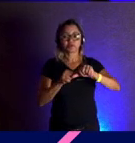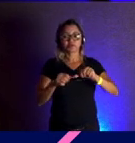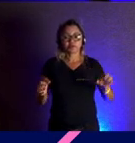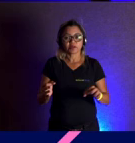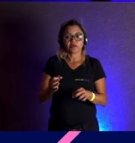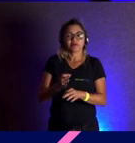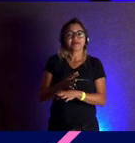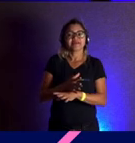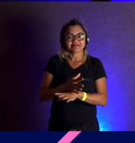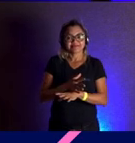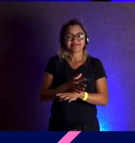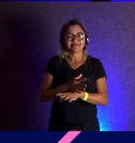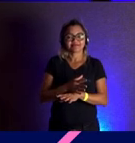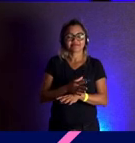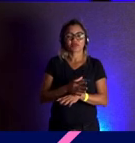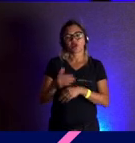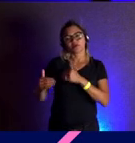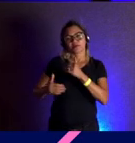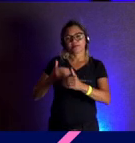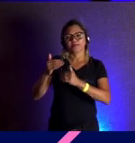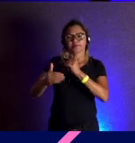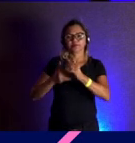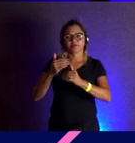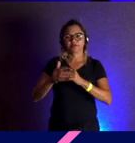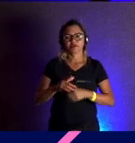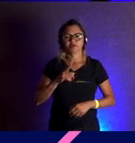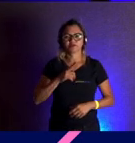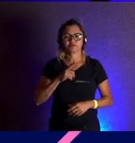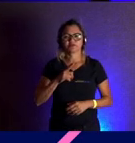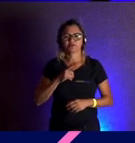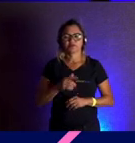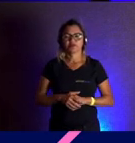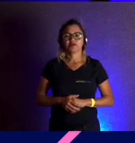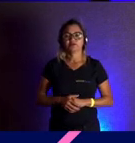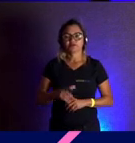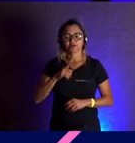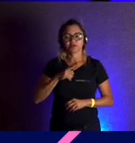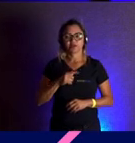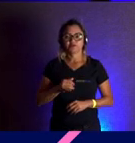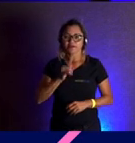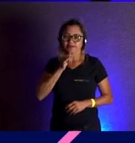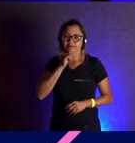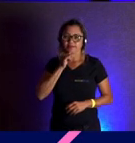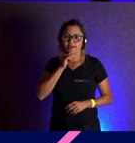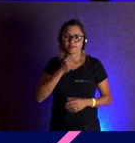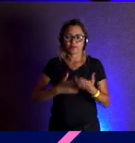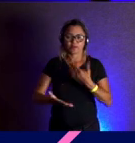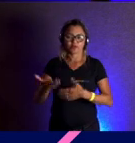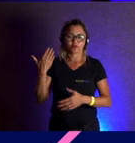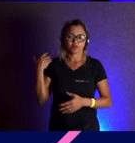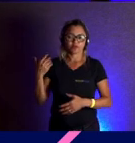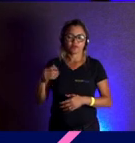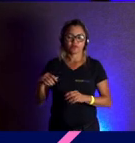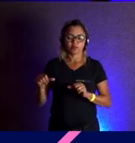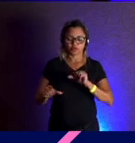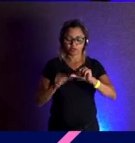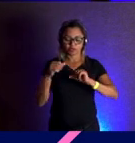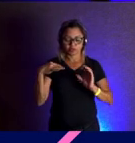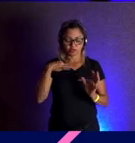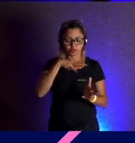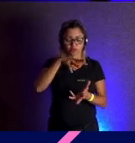consolidando. Então, não era um processo... A gente já teve alguns exemplos de alterações globais